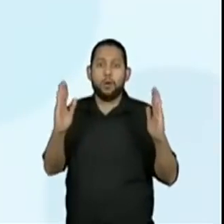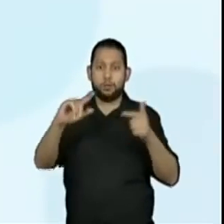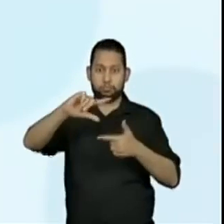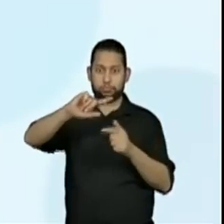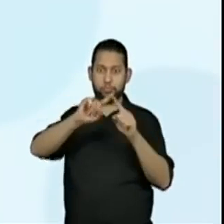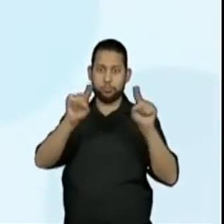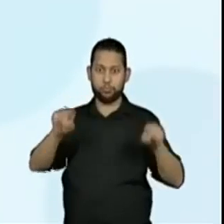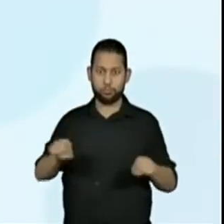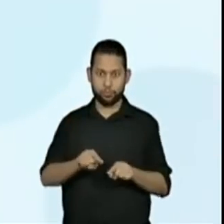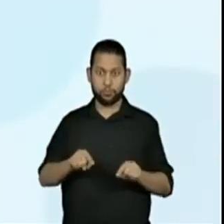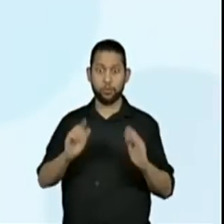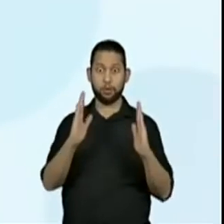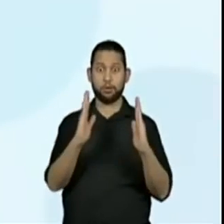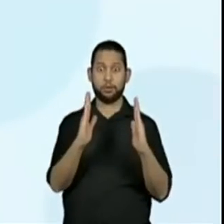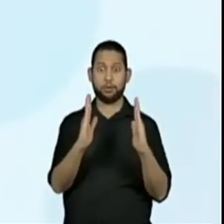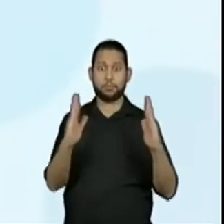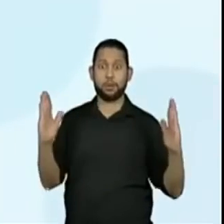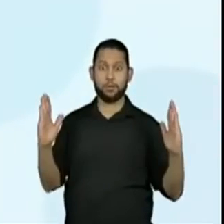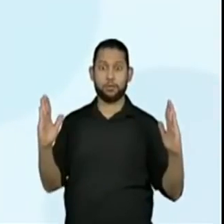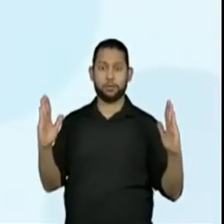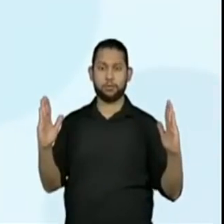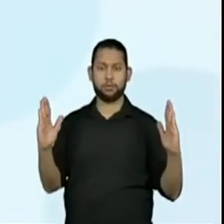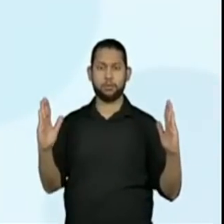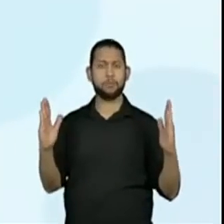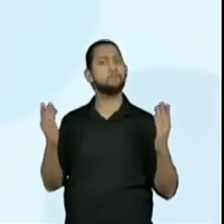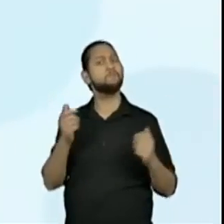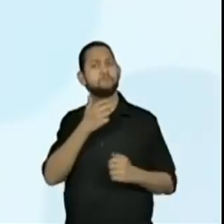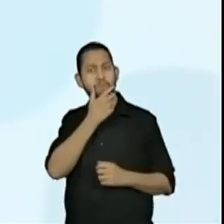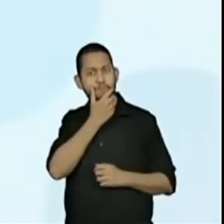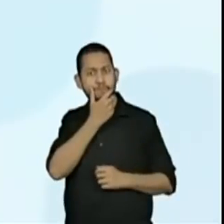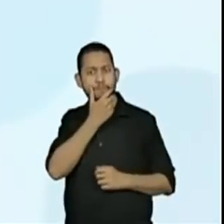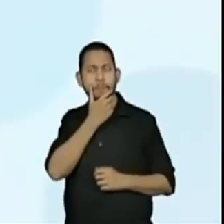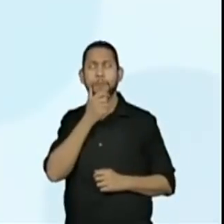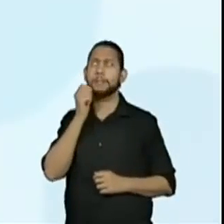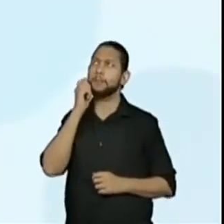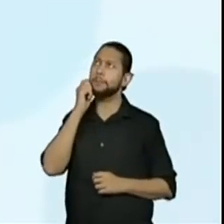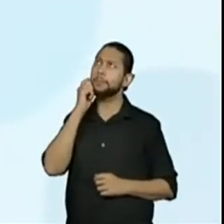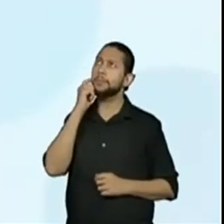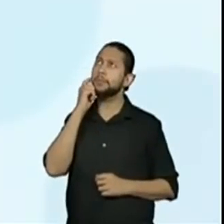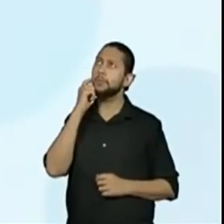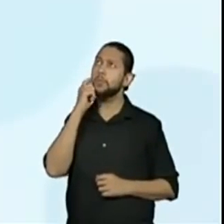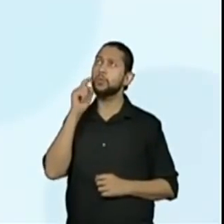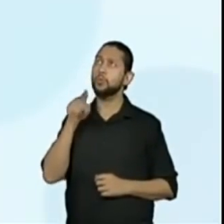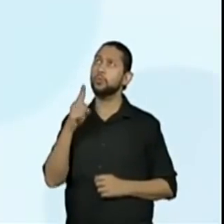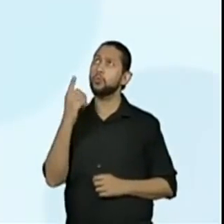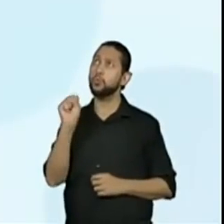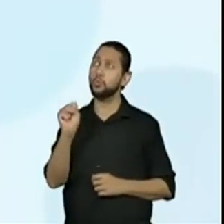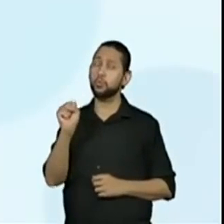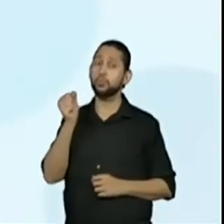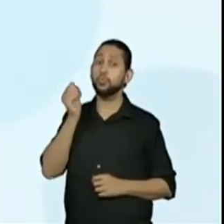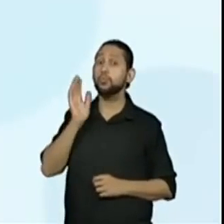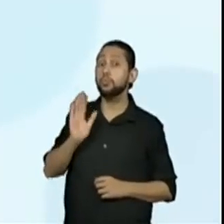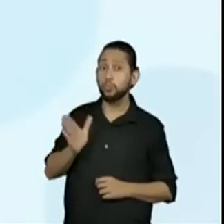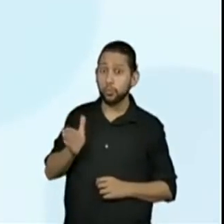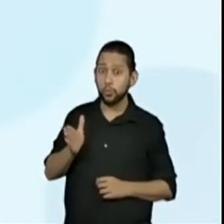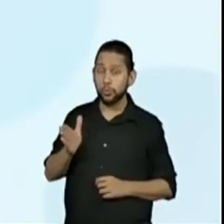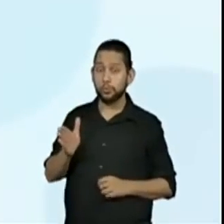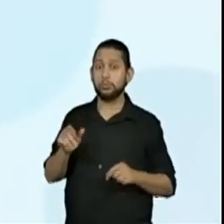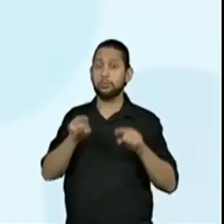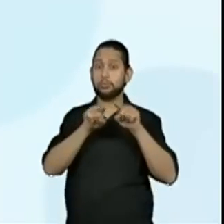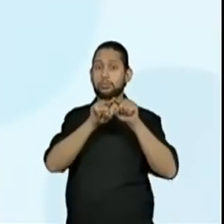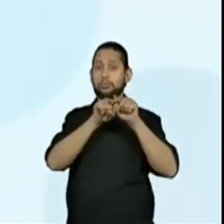em um com uma estrutura de um retângulo e eu já tenho 18 lados 18